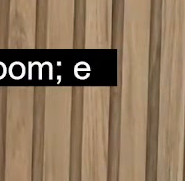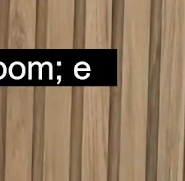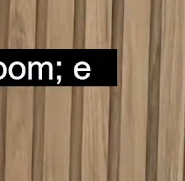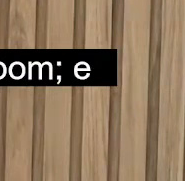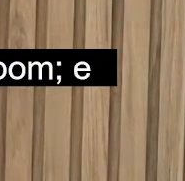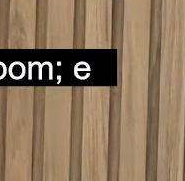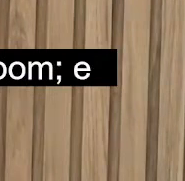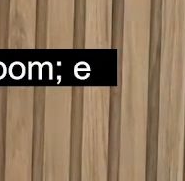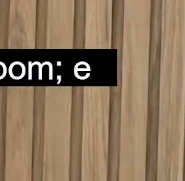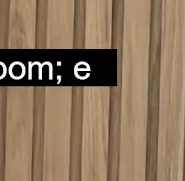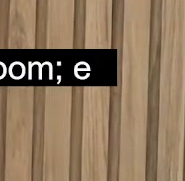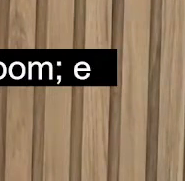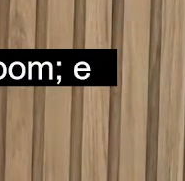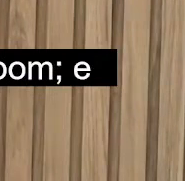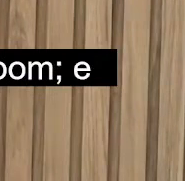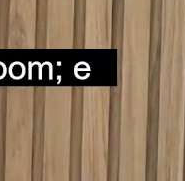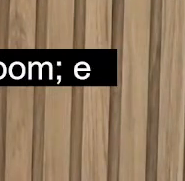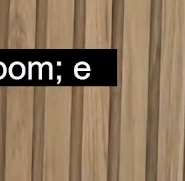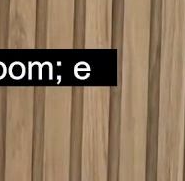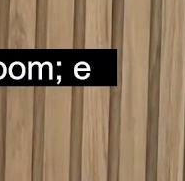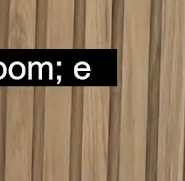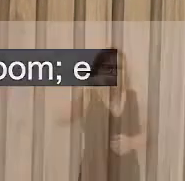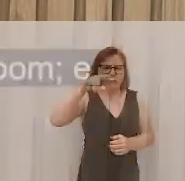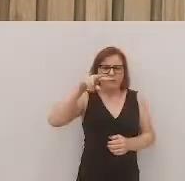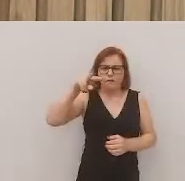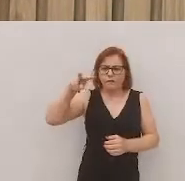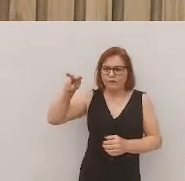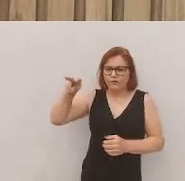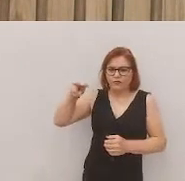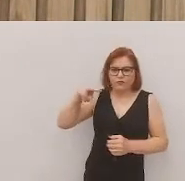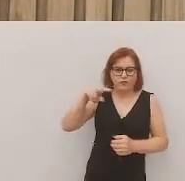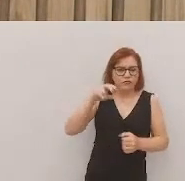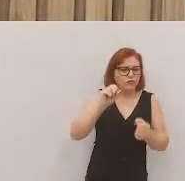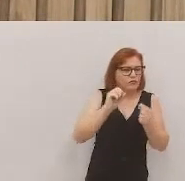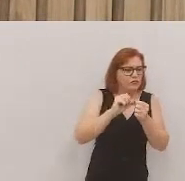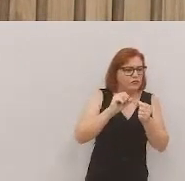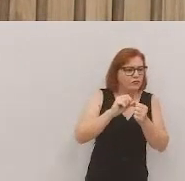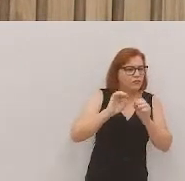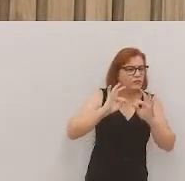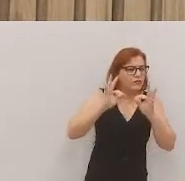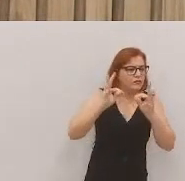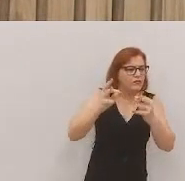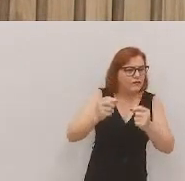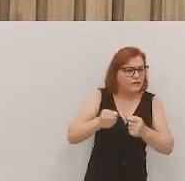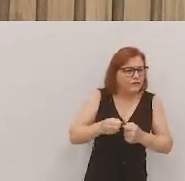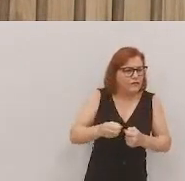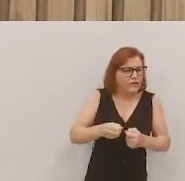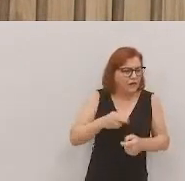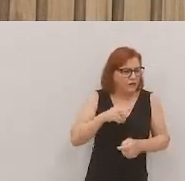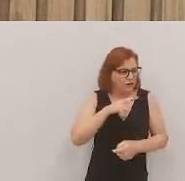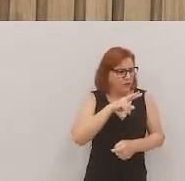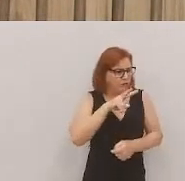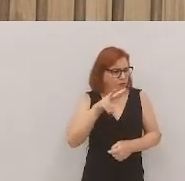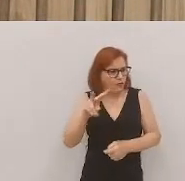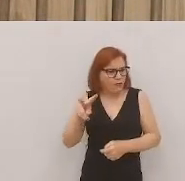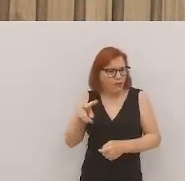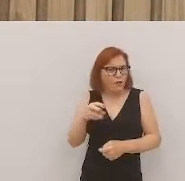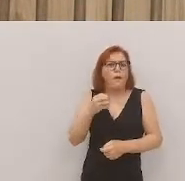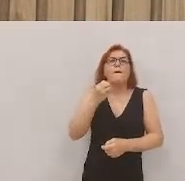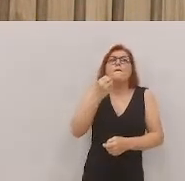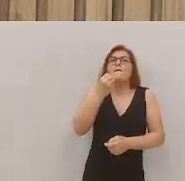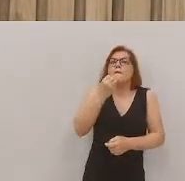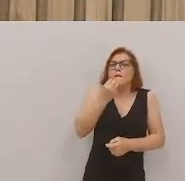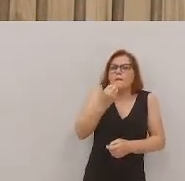Viu Deus que tudo quanto fizera, e eis que era muito bom.